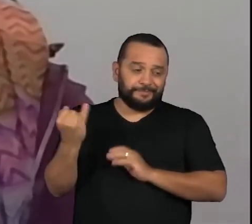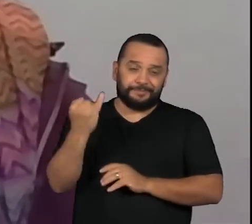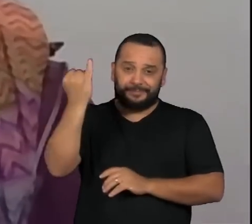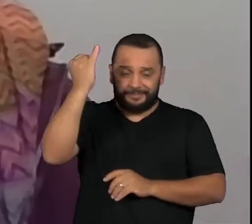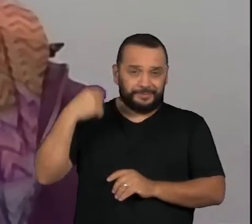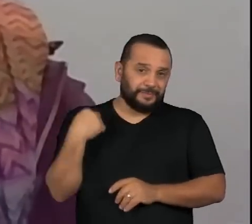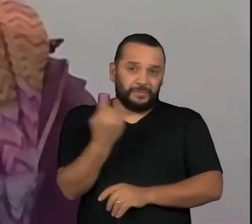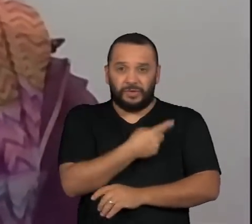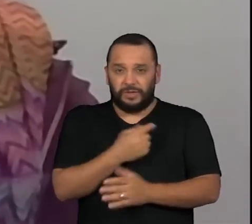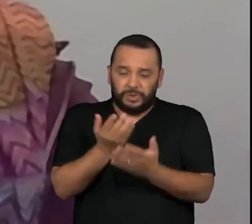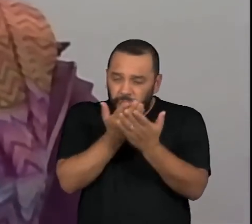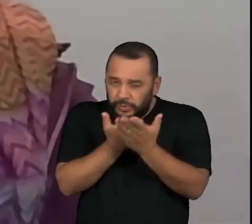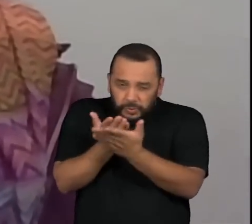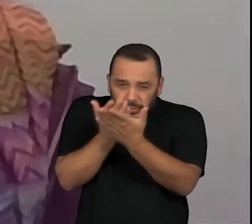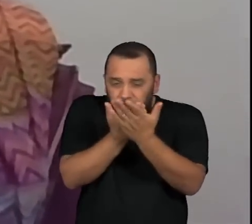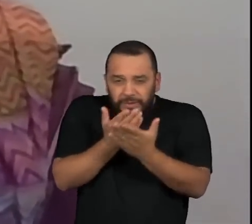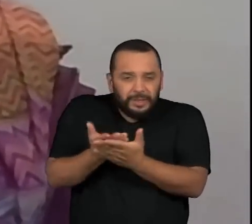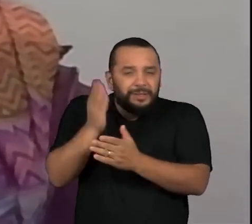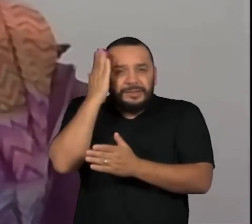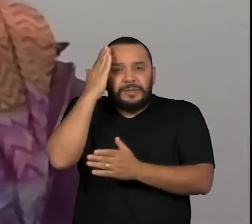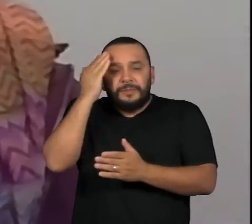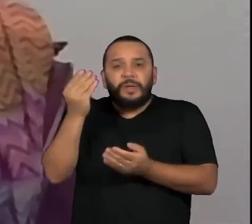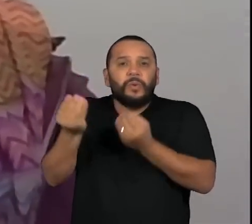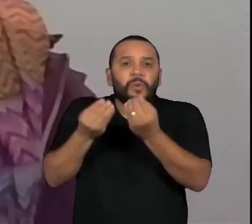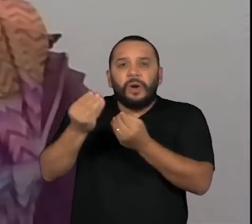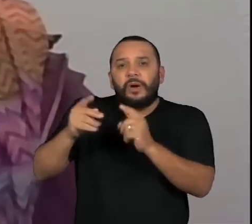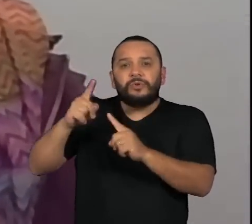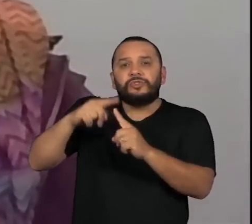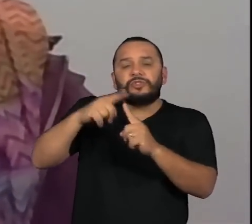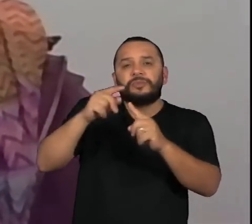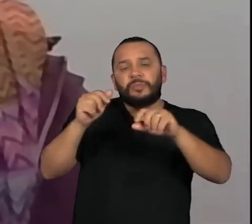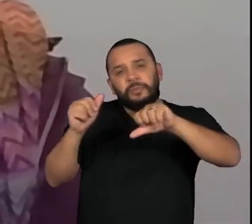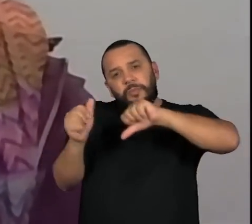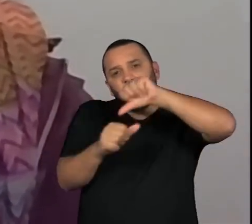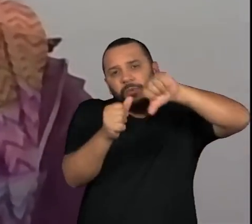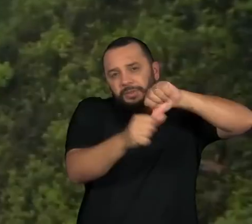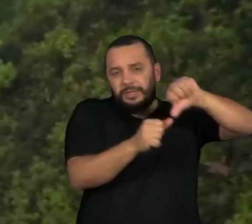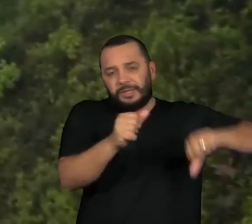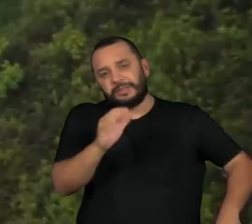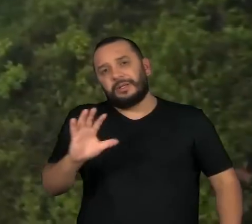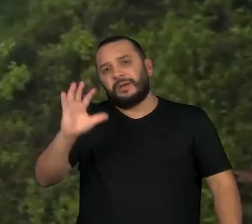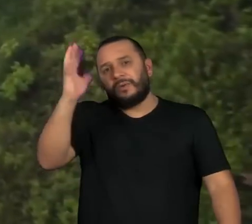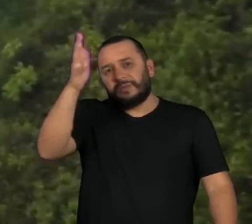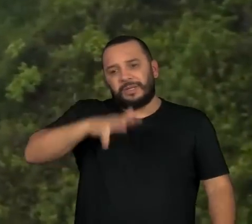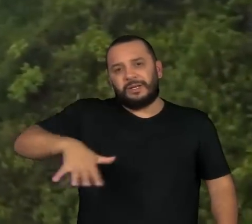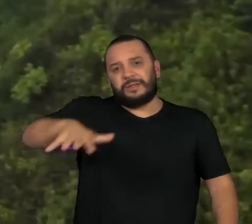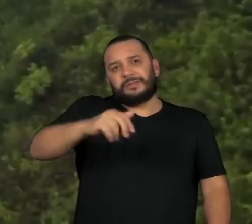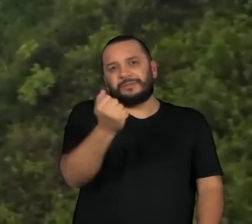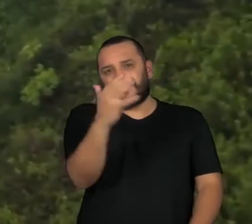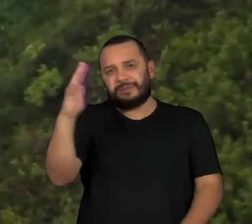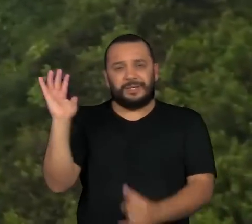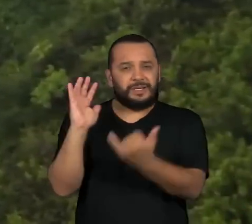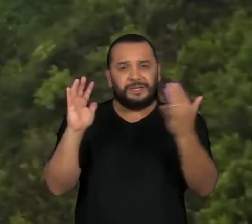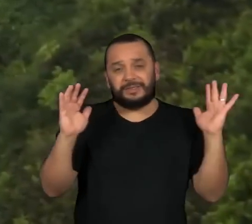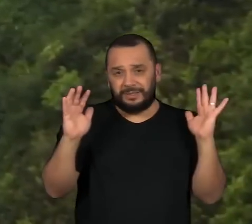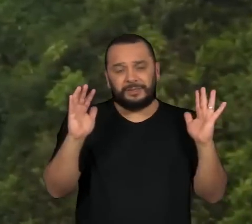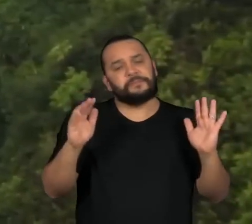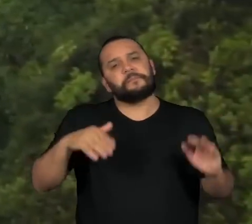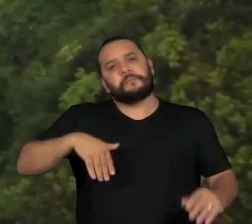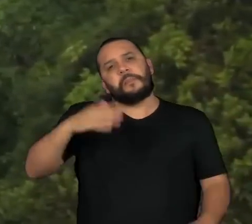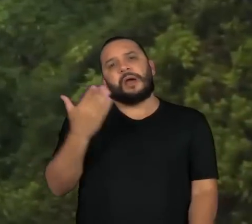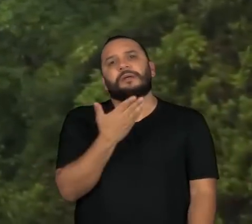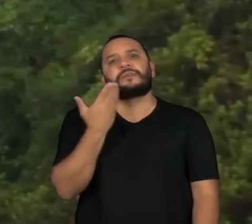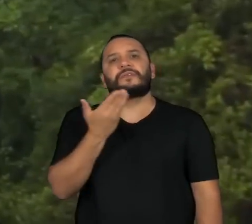gente souber sobre que tipo de transformação a floresta está passando, mais fácil é